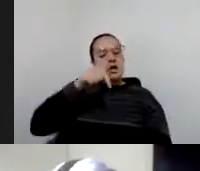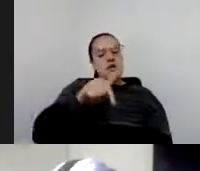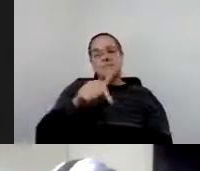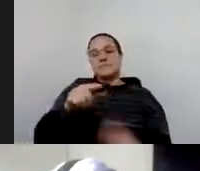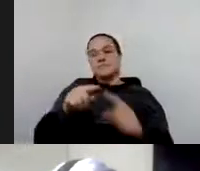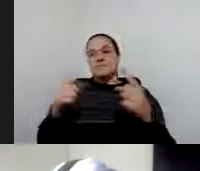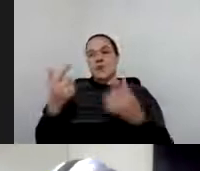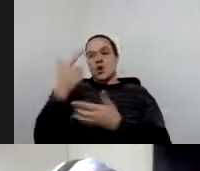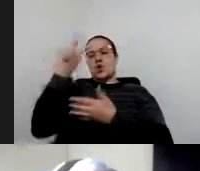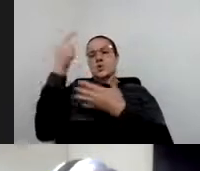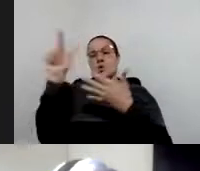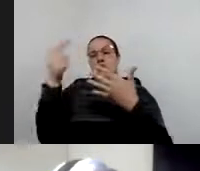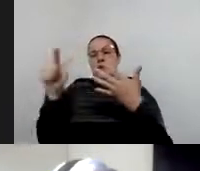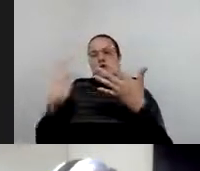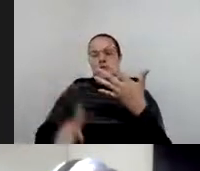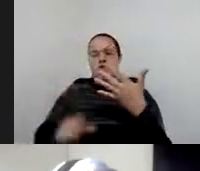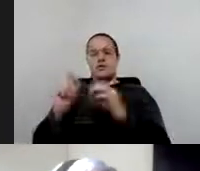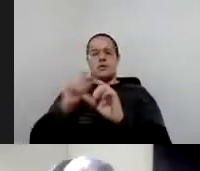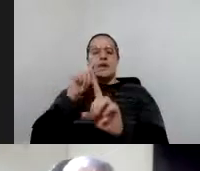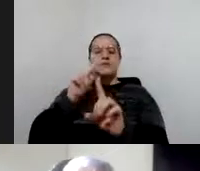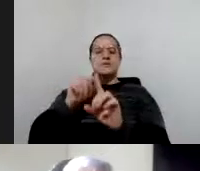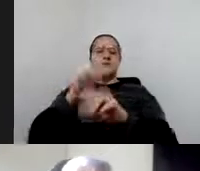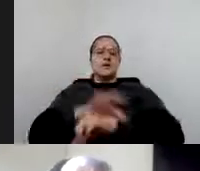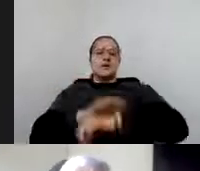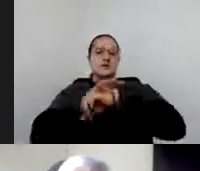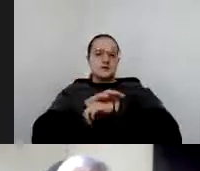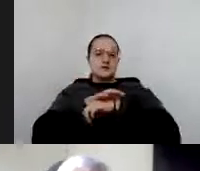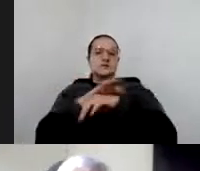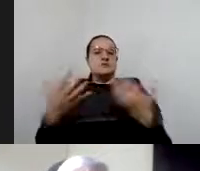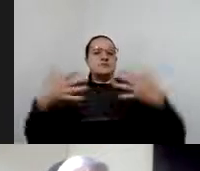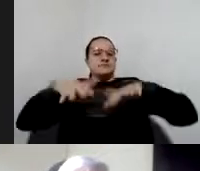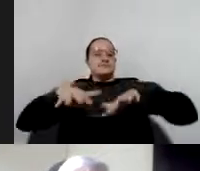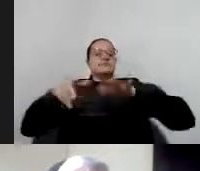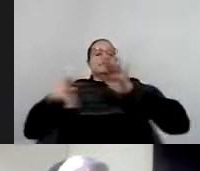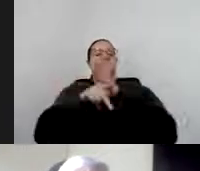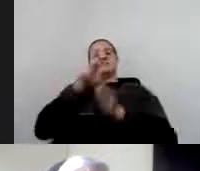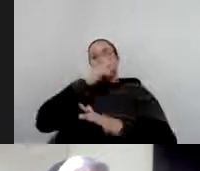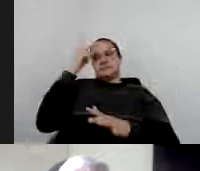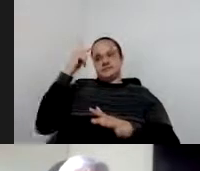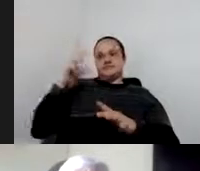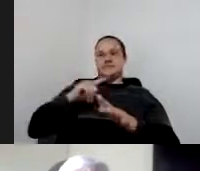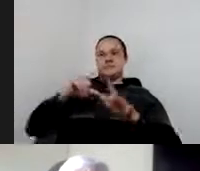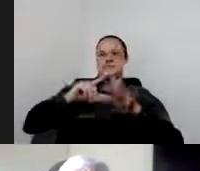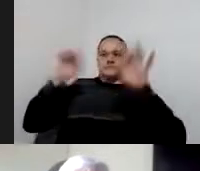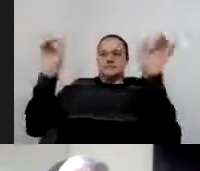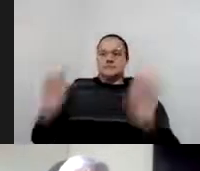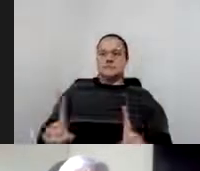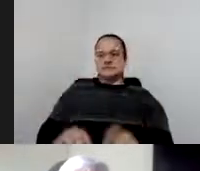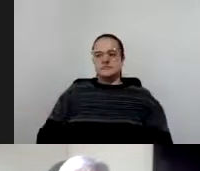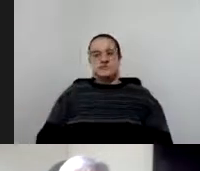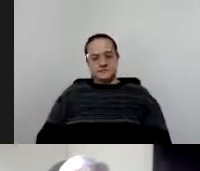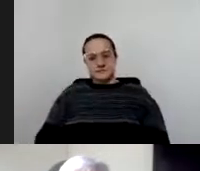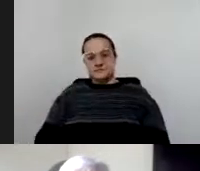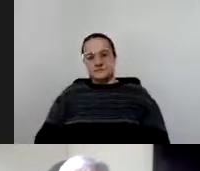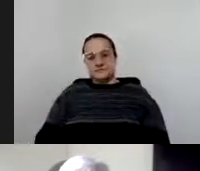tantos outros, cujo objetivo aí é garantir cada vez mais a inclusão da pessoa com deficiência. Cal, Clemente,